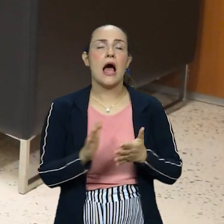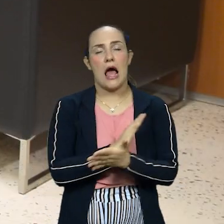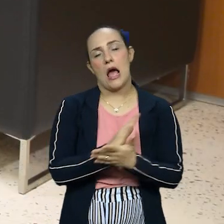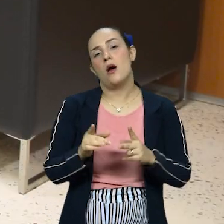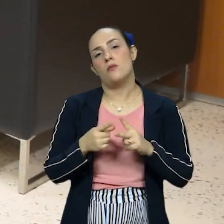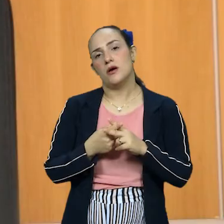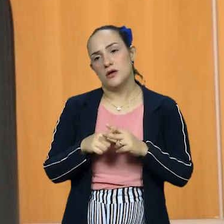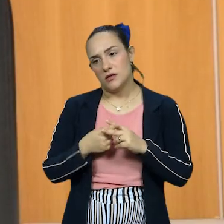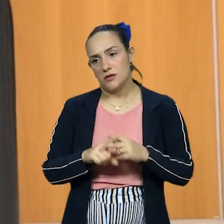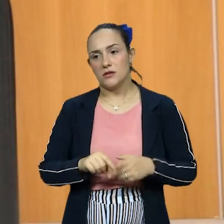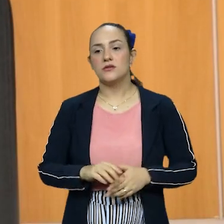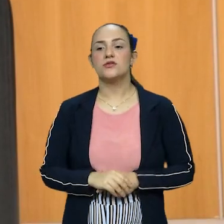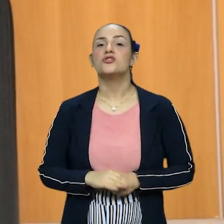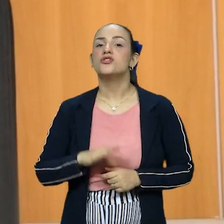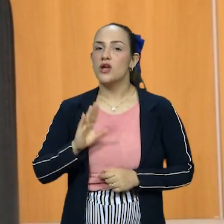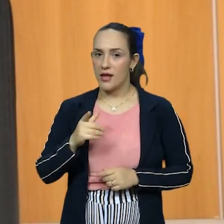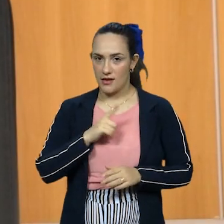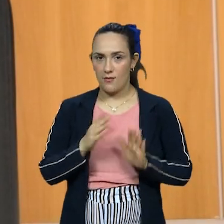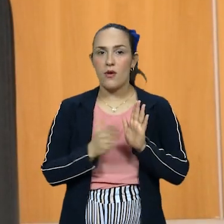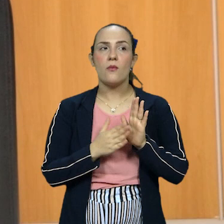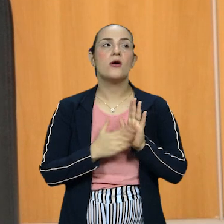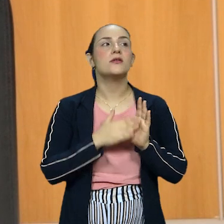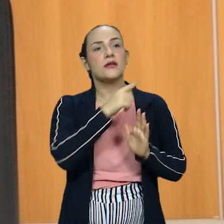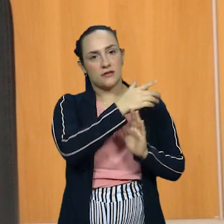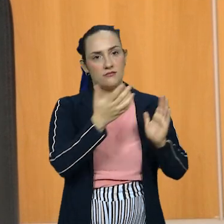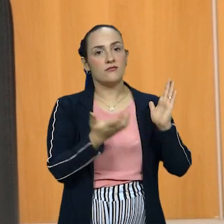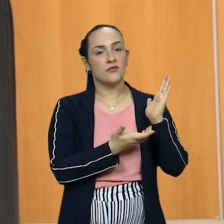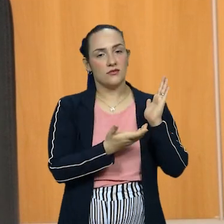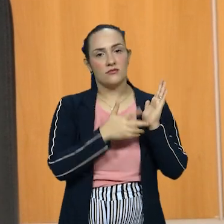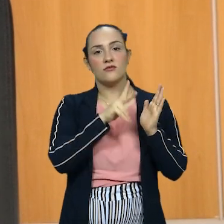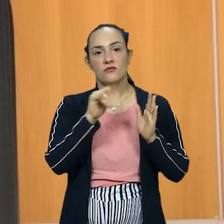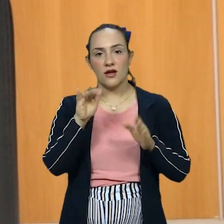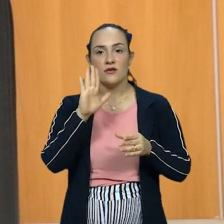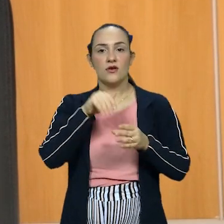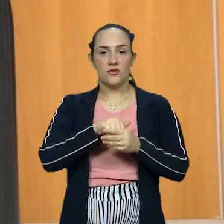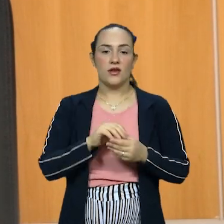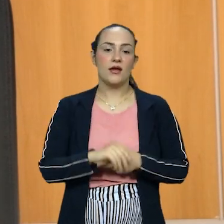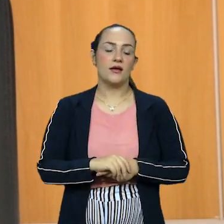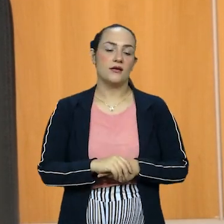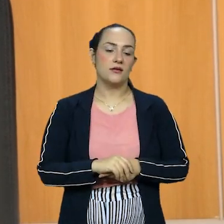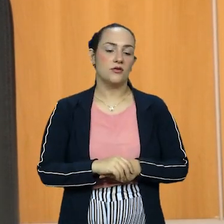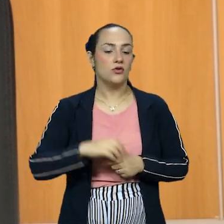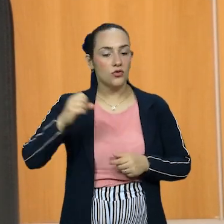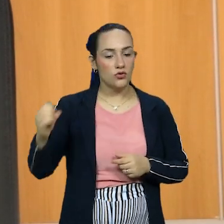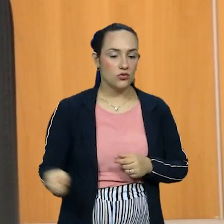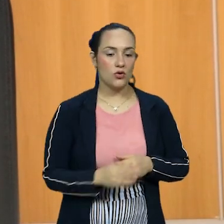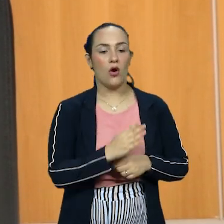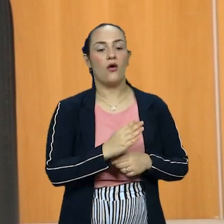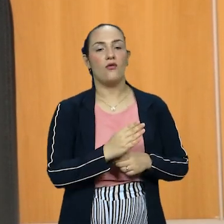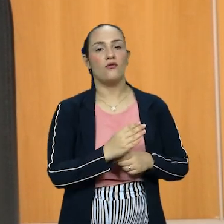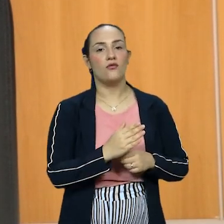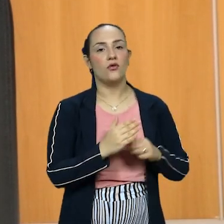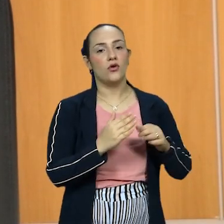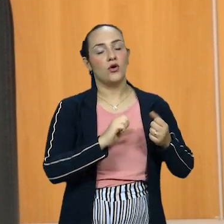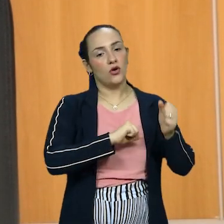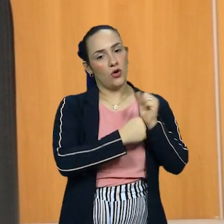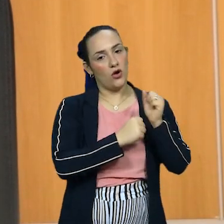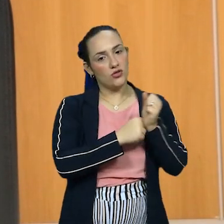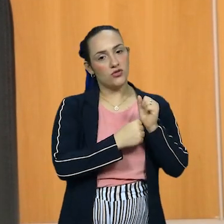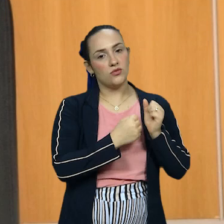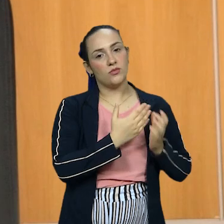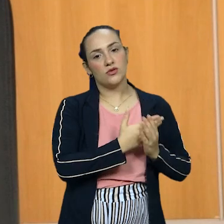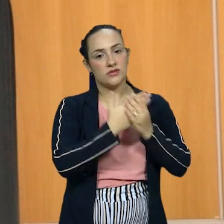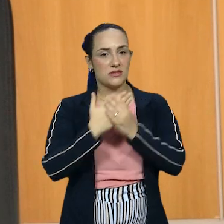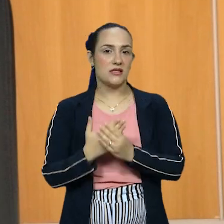nós precisamos... inclusive está na Câmara já para ser votado o novo Código de Processo Penal